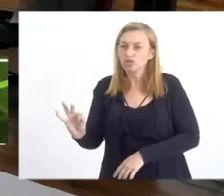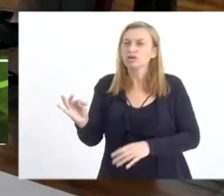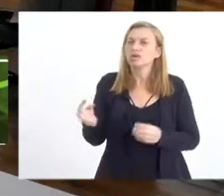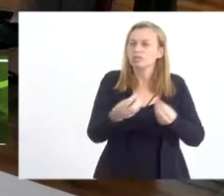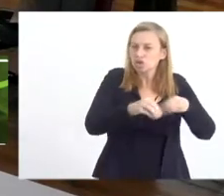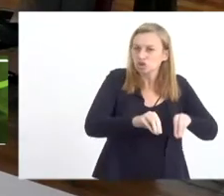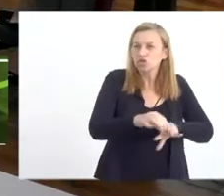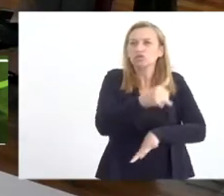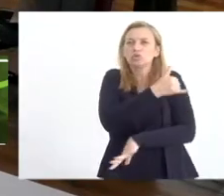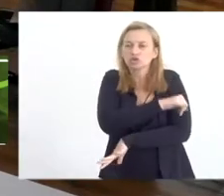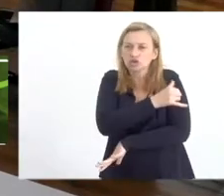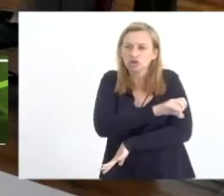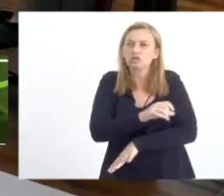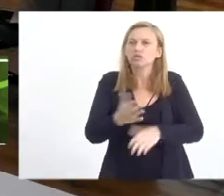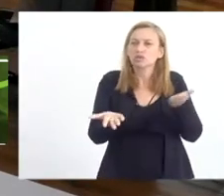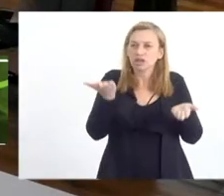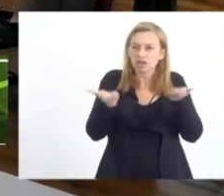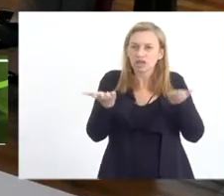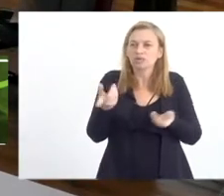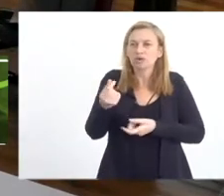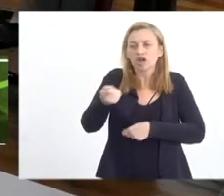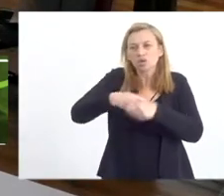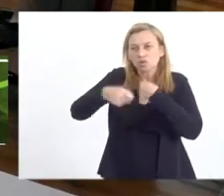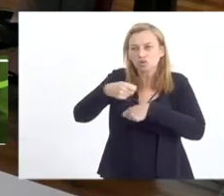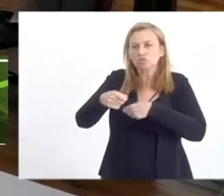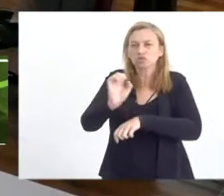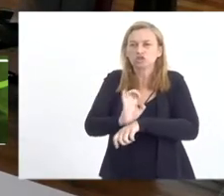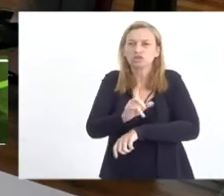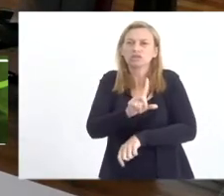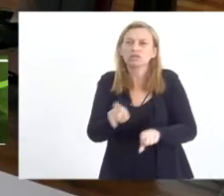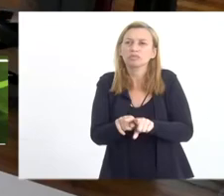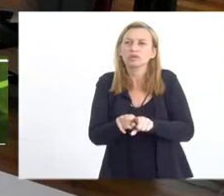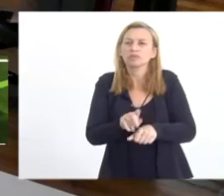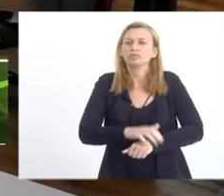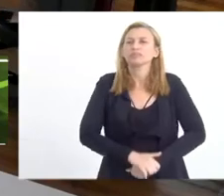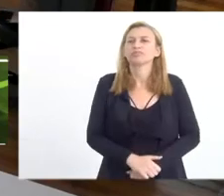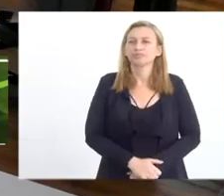e prejudica o equilíbrio econômico do Estado.